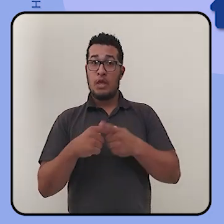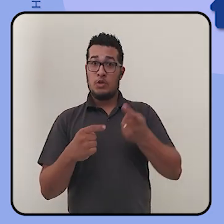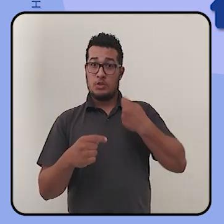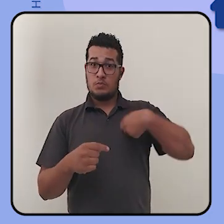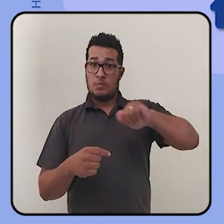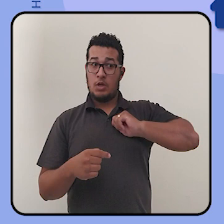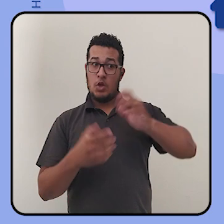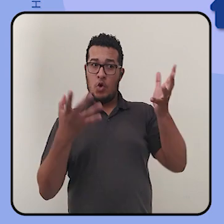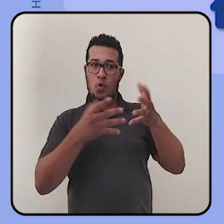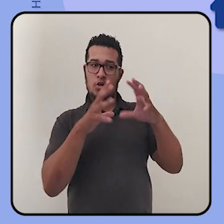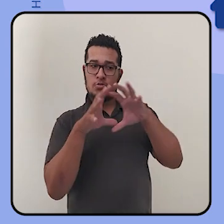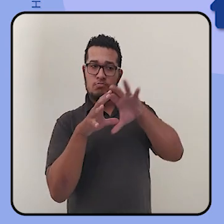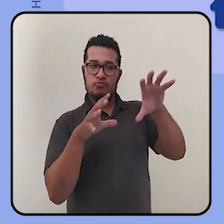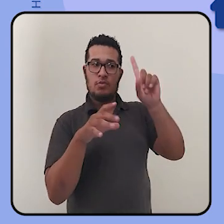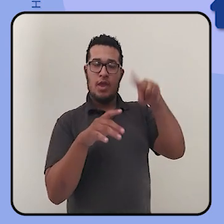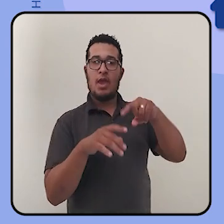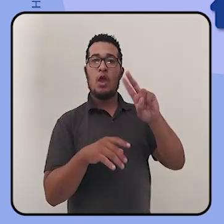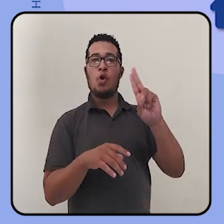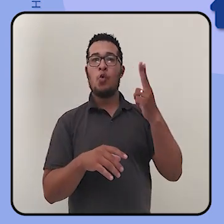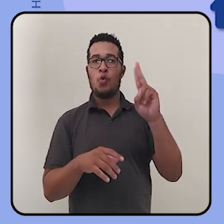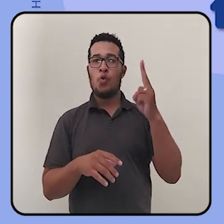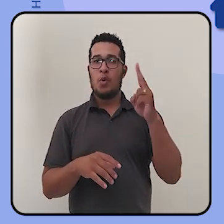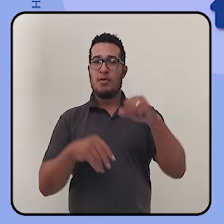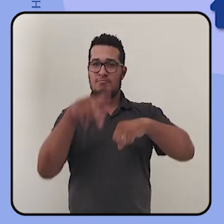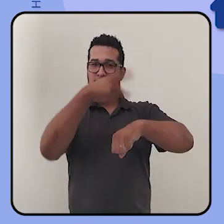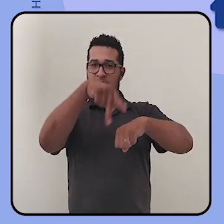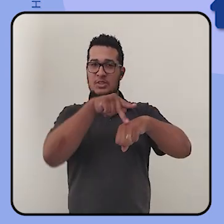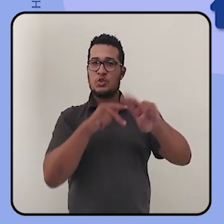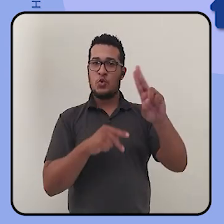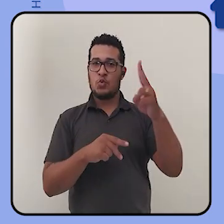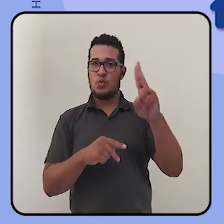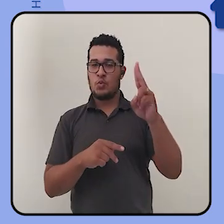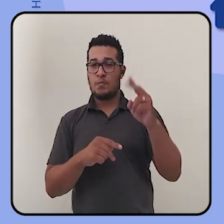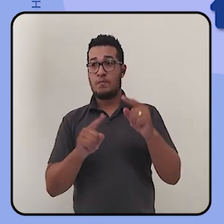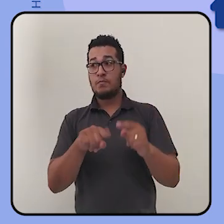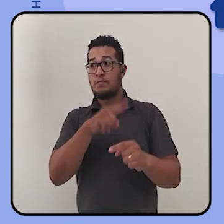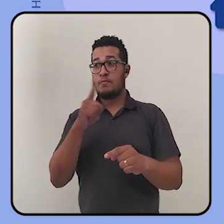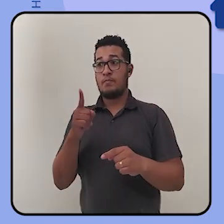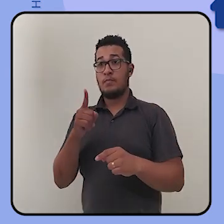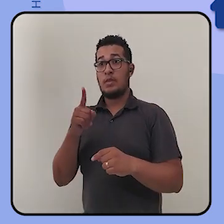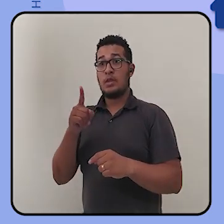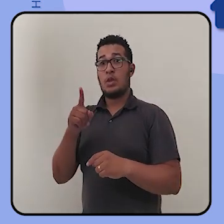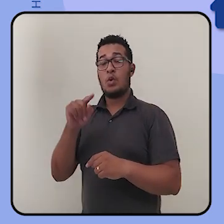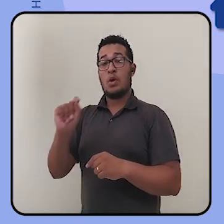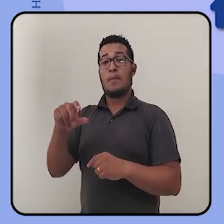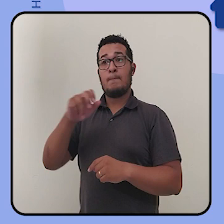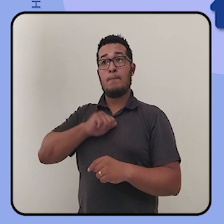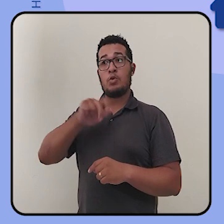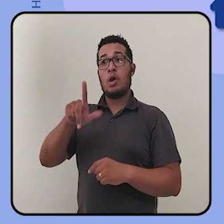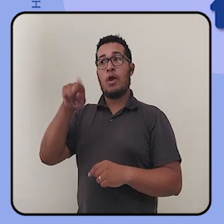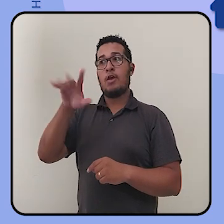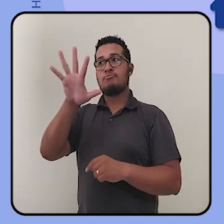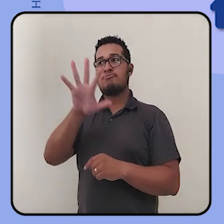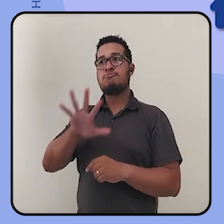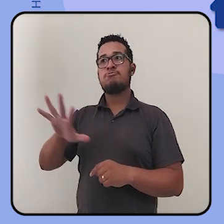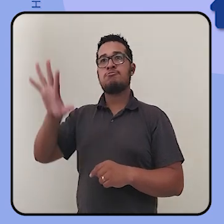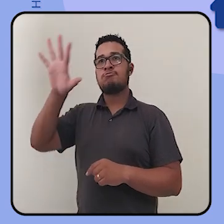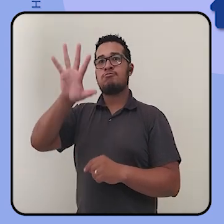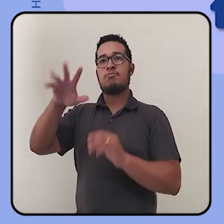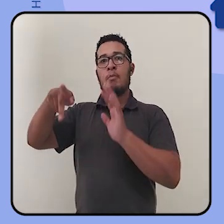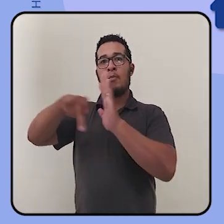os responsáveis por identificar, estudar, pesquisar por objetos que pertenceram aos povos